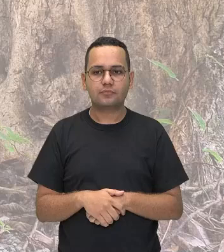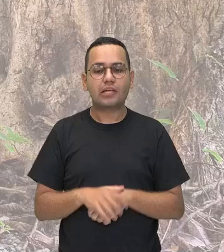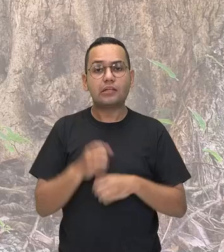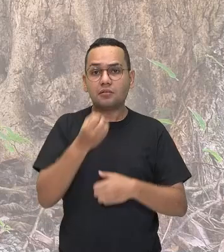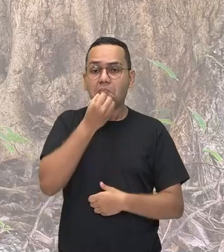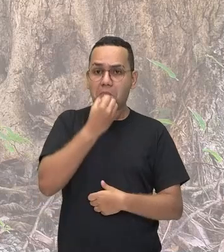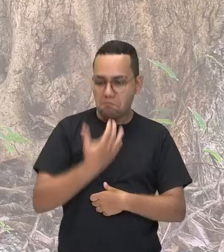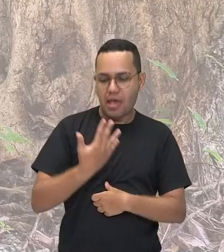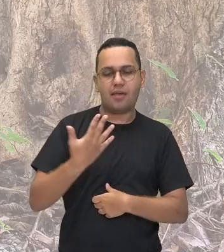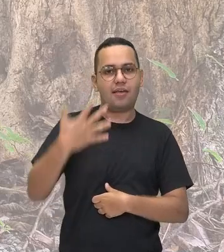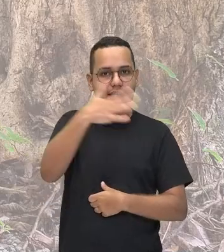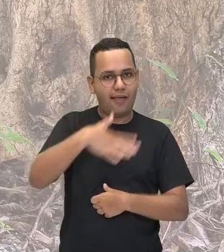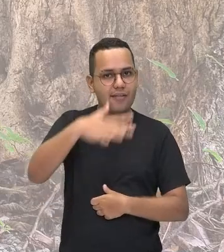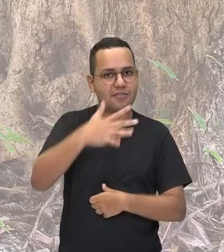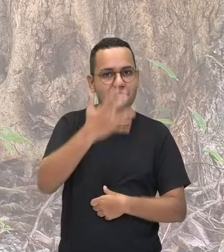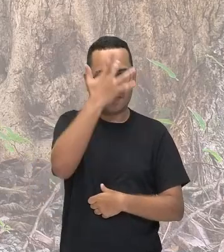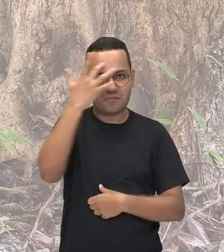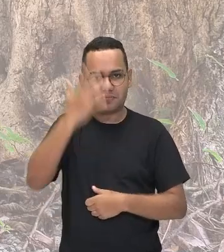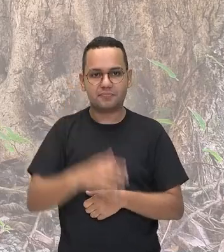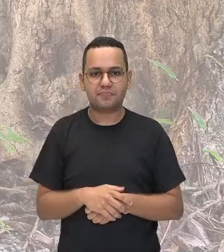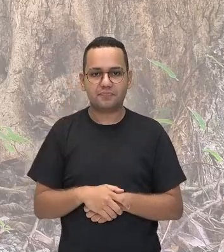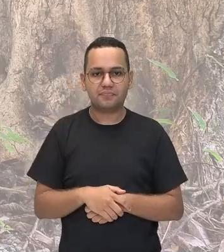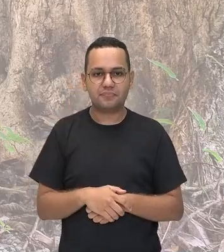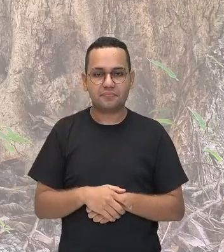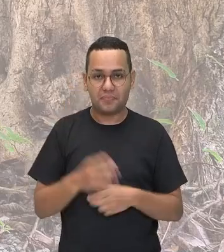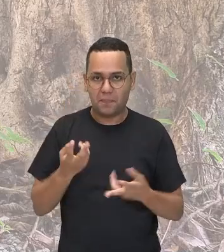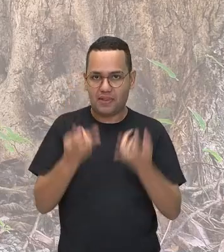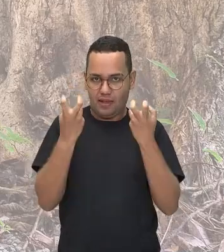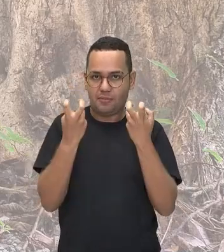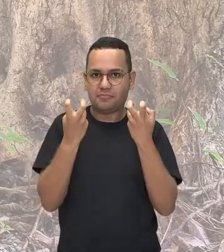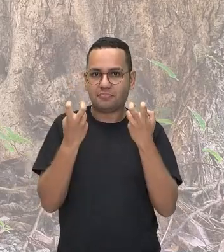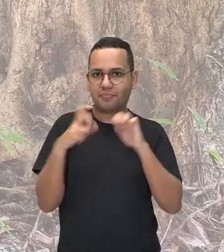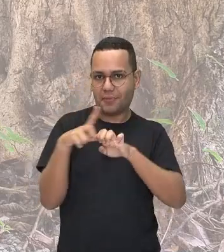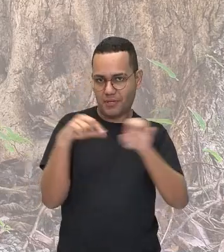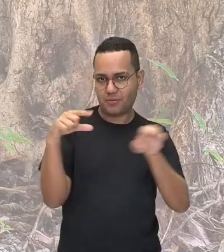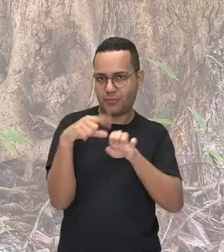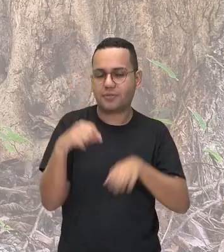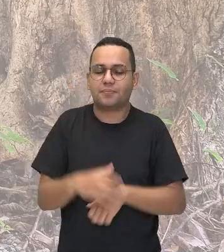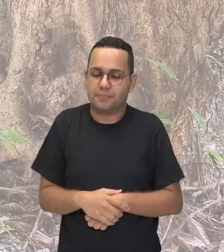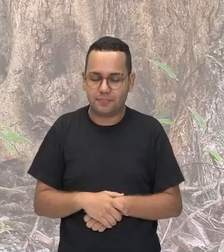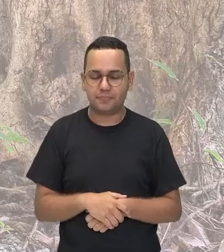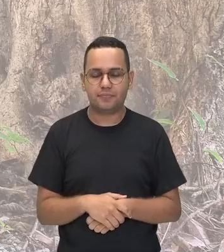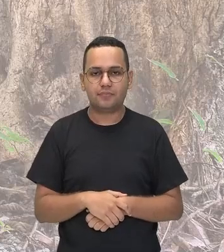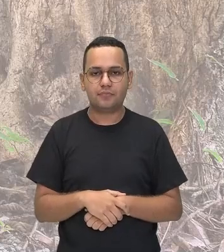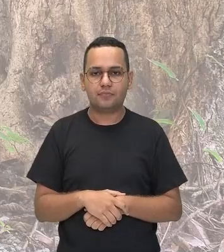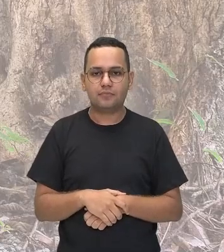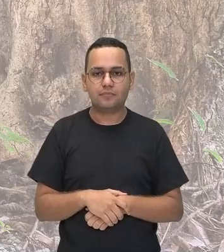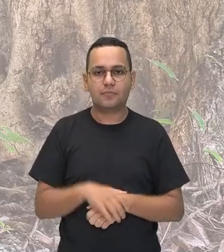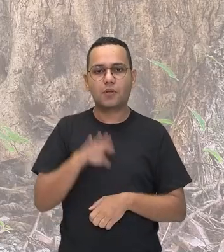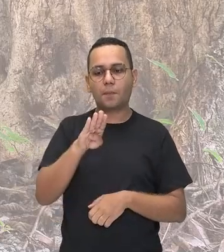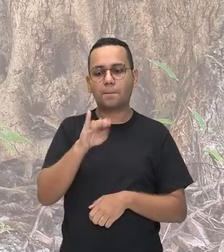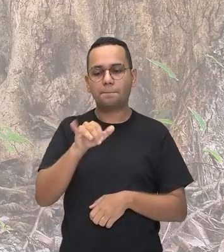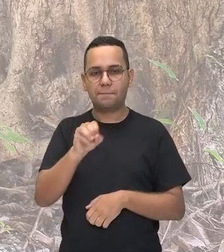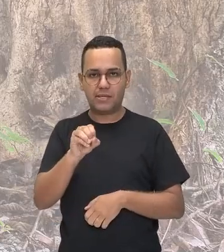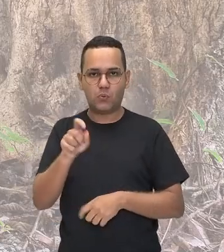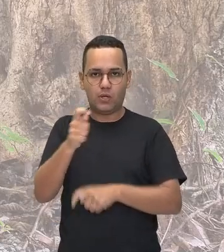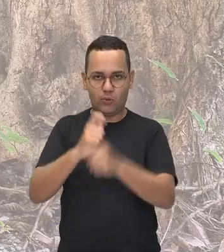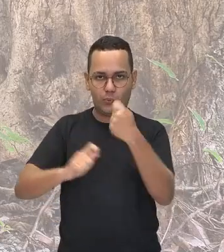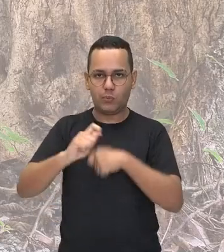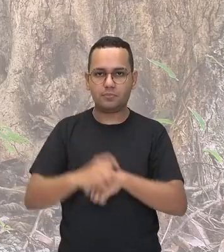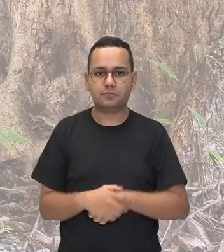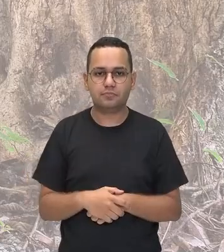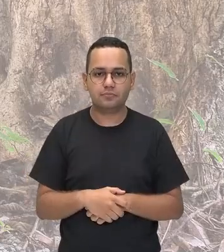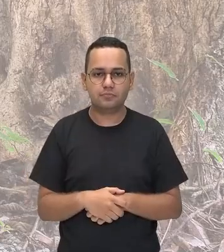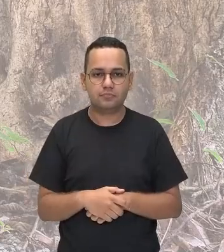pessoas. Isso tudo por meio do empreendedorismo, olha só, né? A bioeconomia. Quando nós falamos agora há pouco